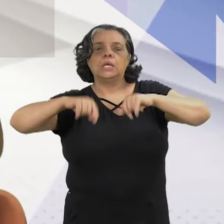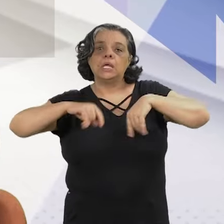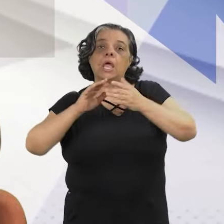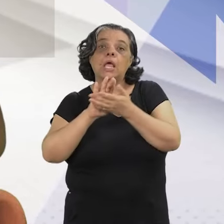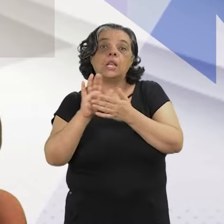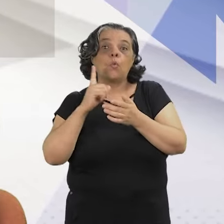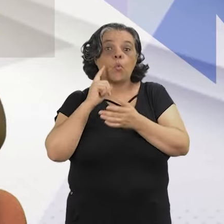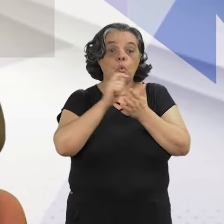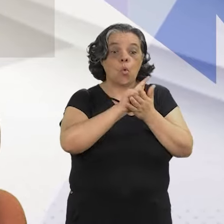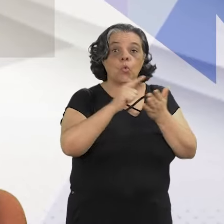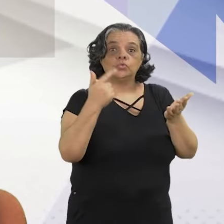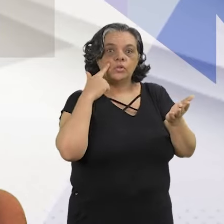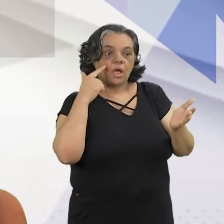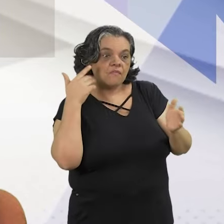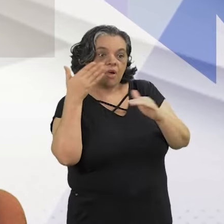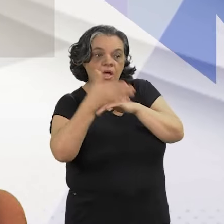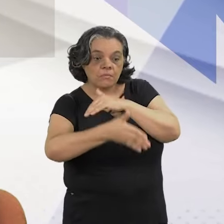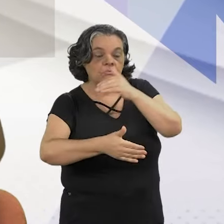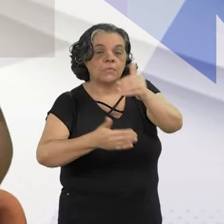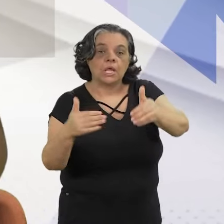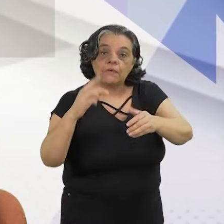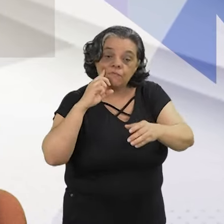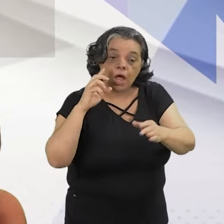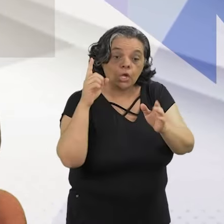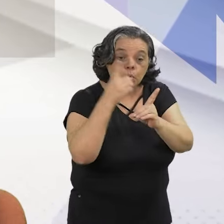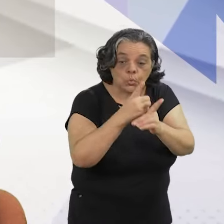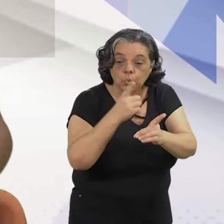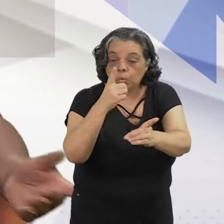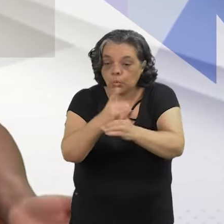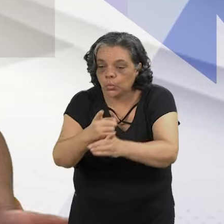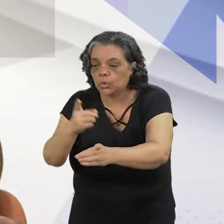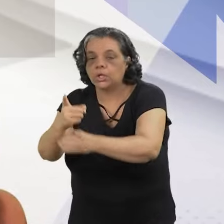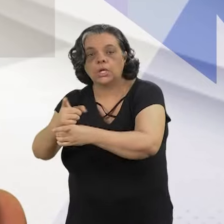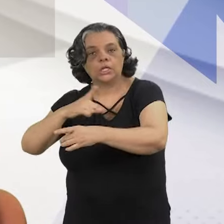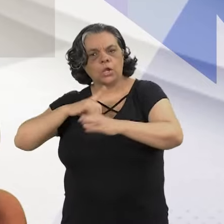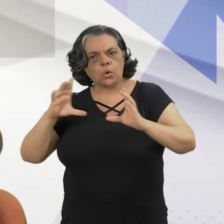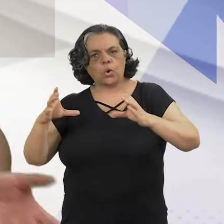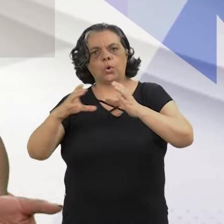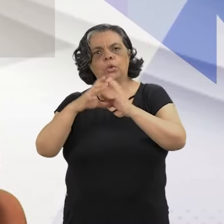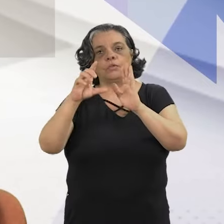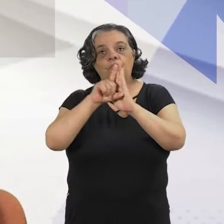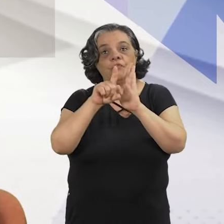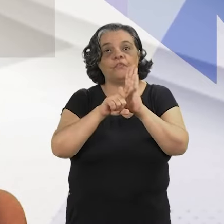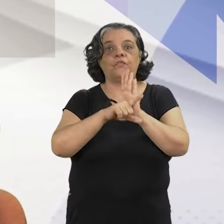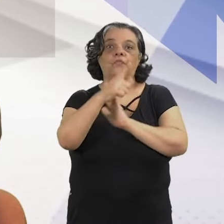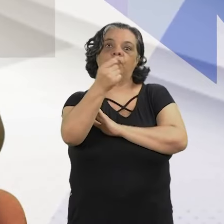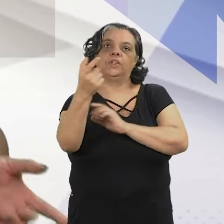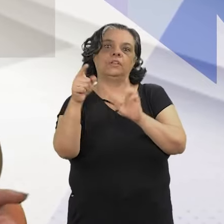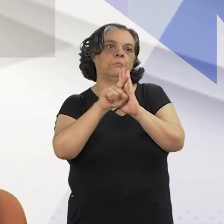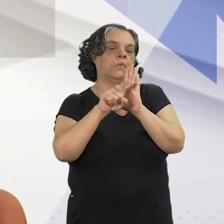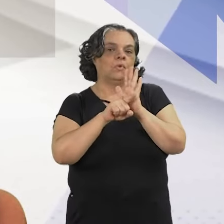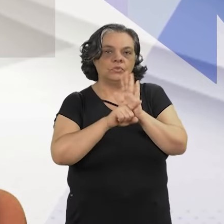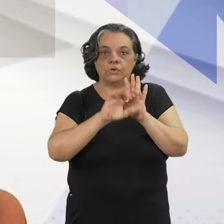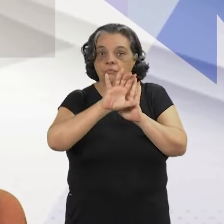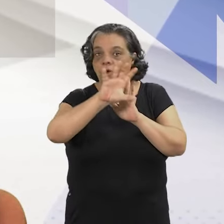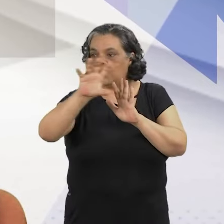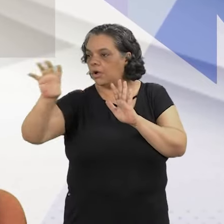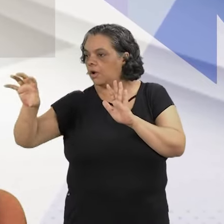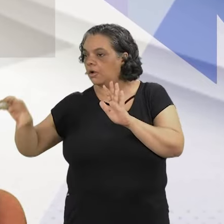campanha né o jornalista vai mergulhando mergulhando E aí se torna um coletivo com 20 projetos nas mais variadas